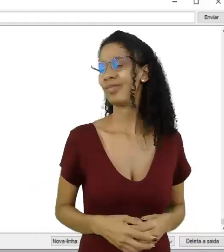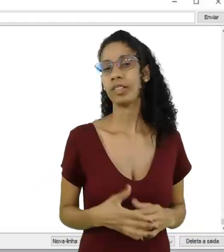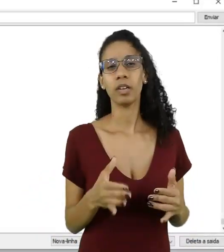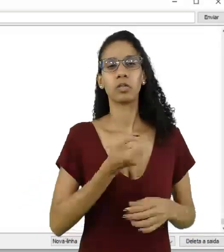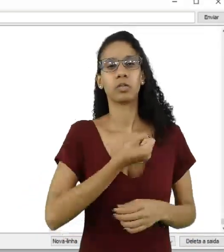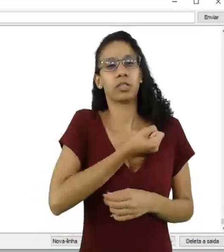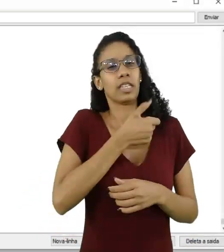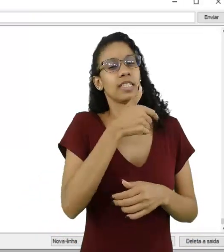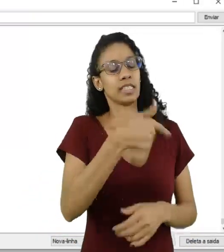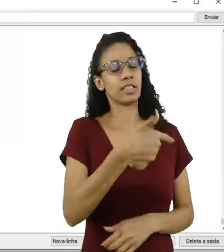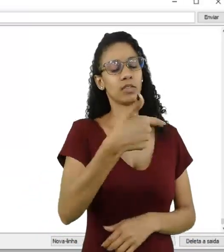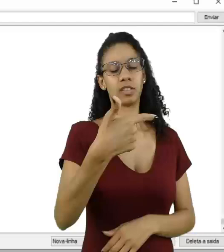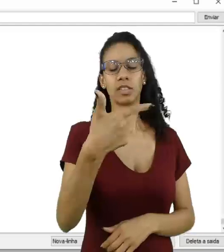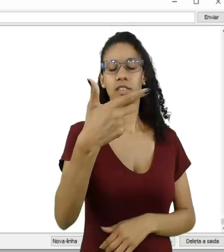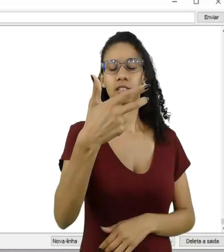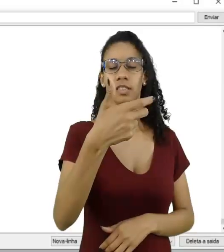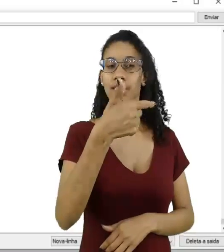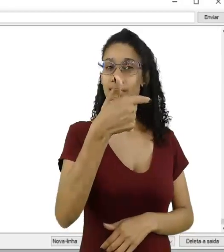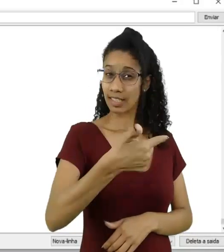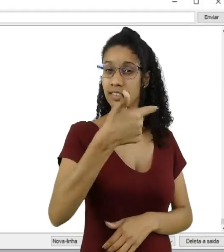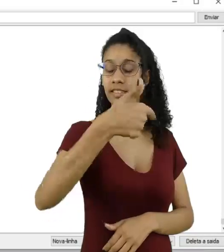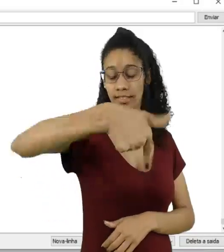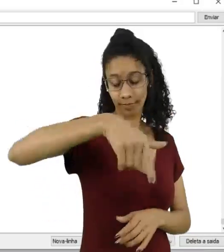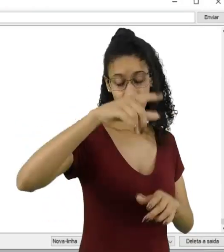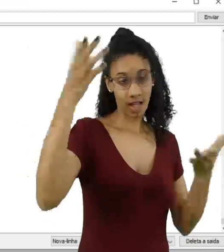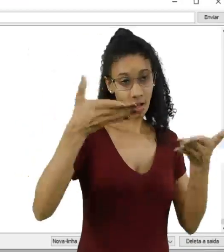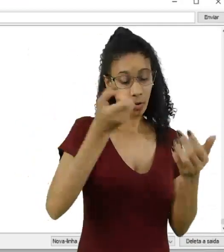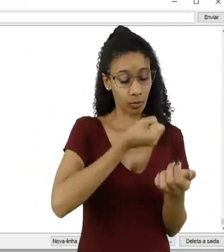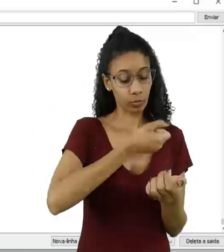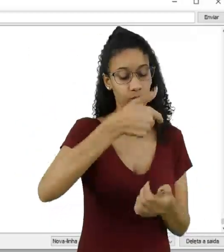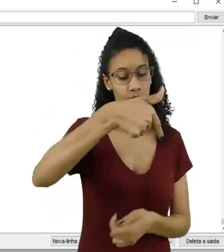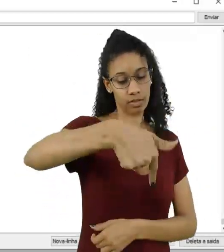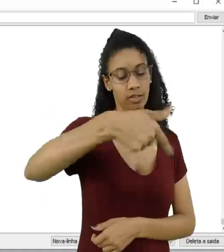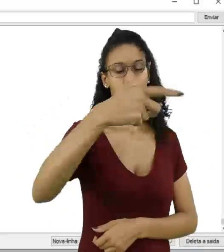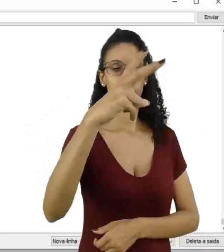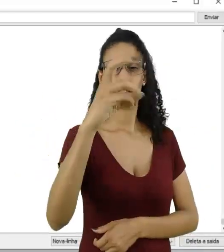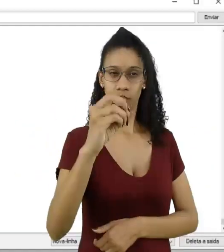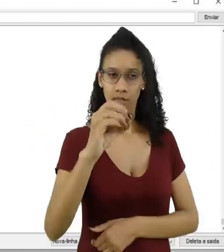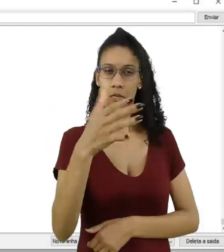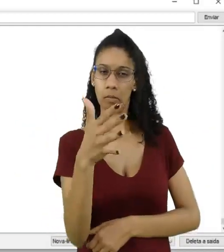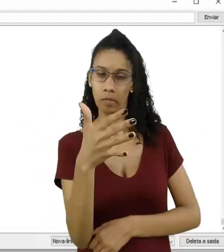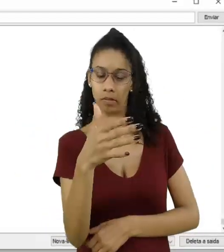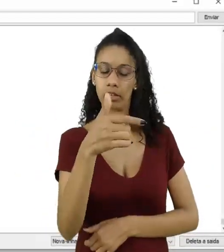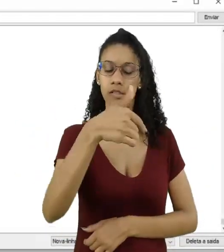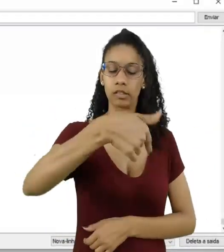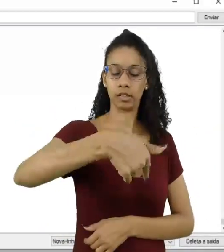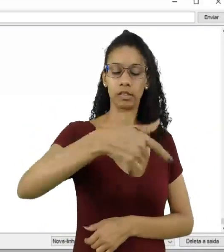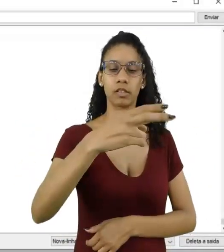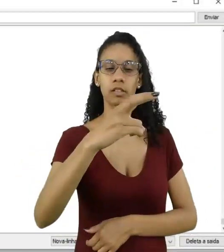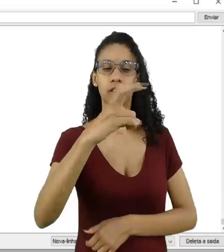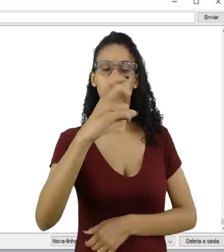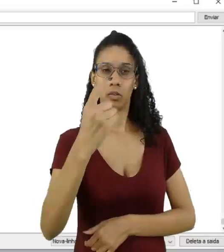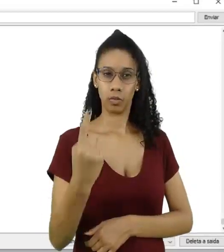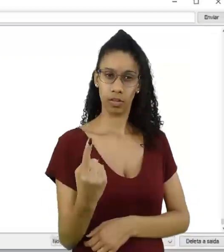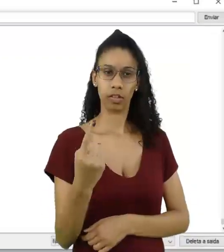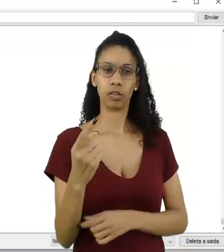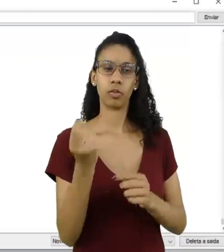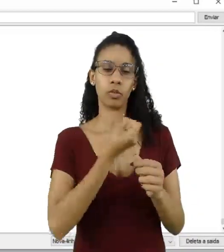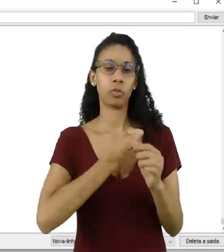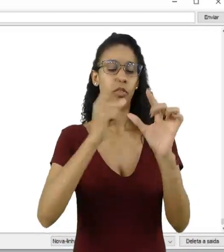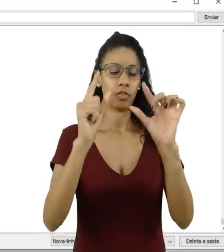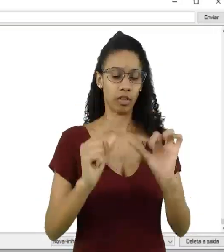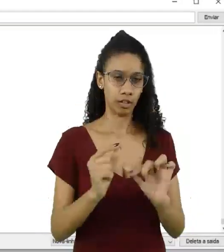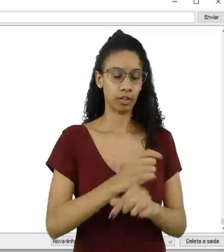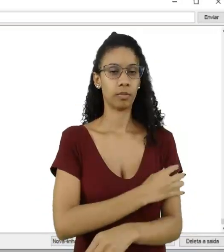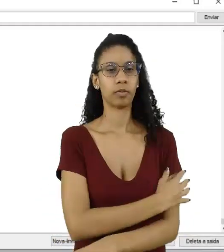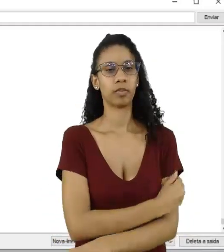está lendo um valor de 750, 751. Se eu for colocando a mão aqui, vou fazendo uma sombra, esse valor vai diminuindo. Vou colocar o dedo